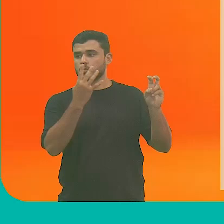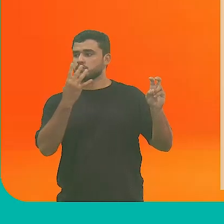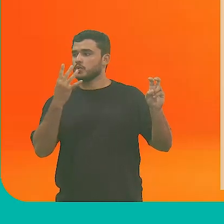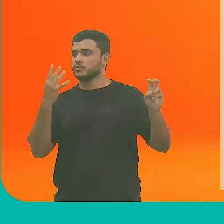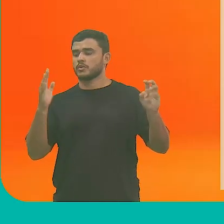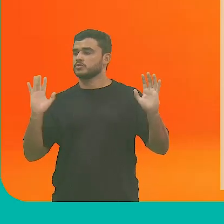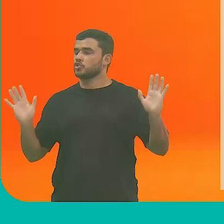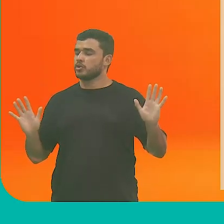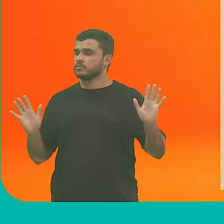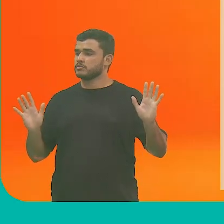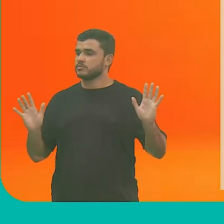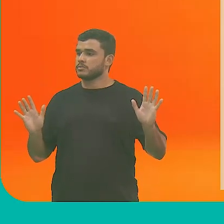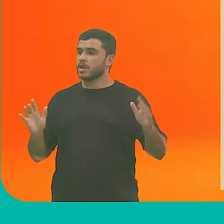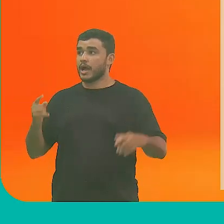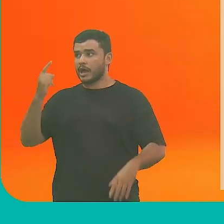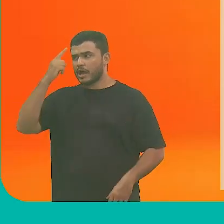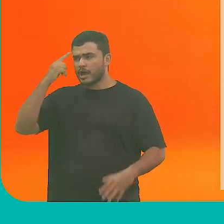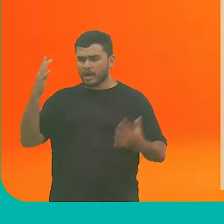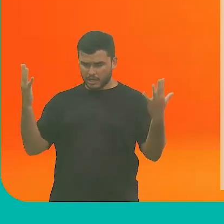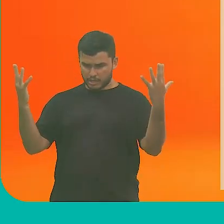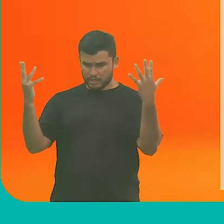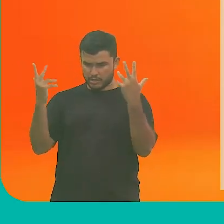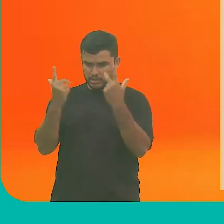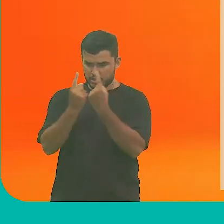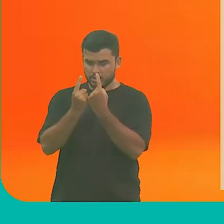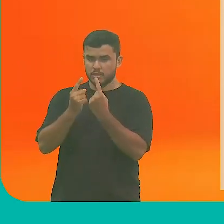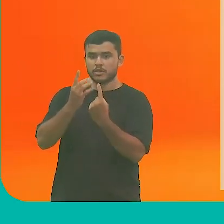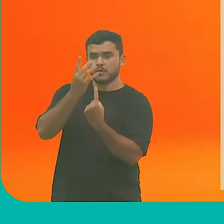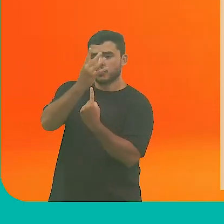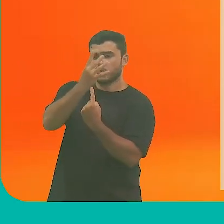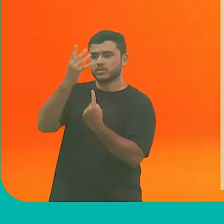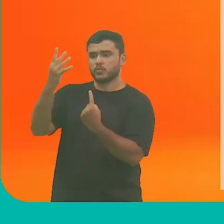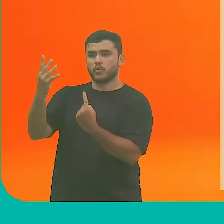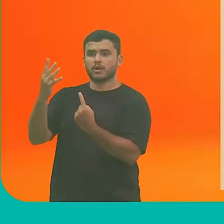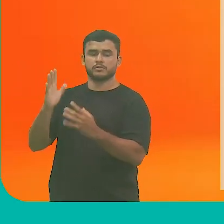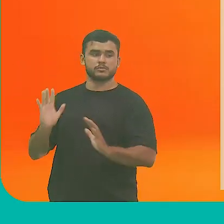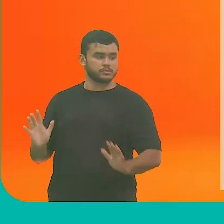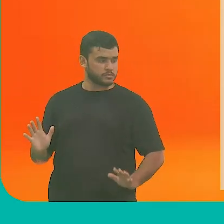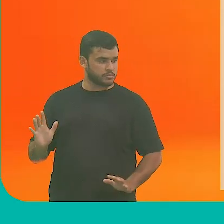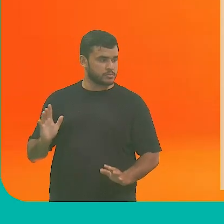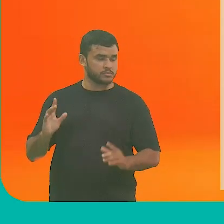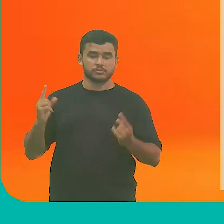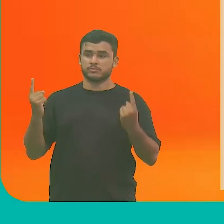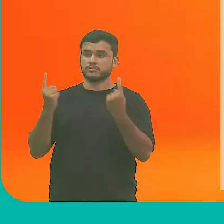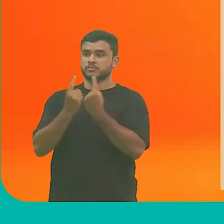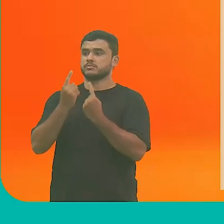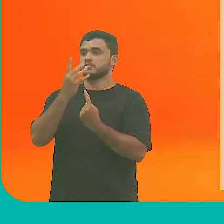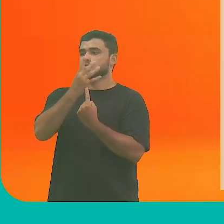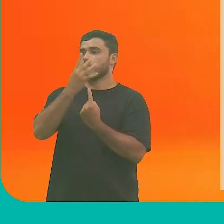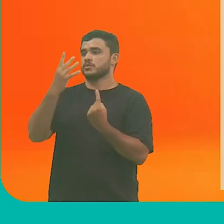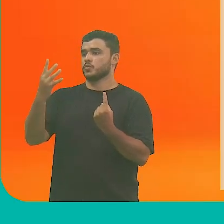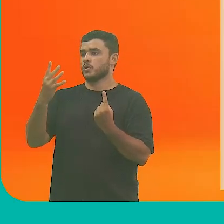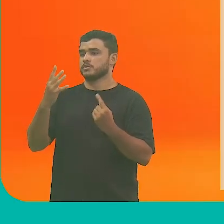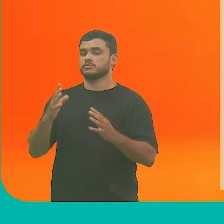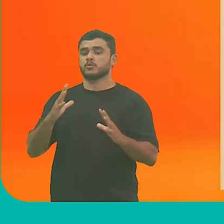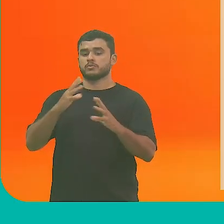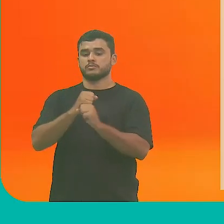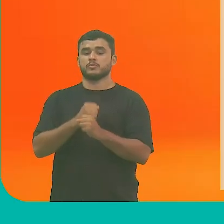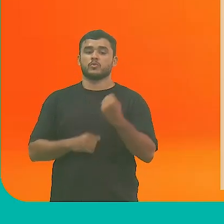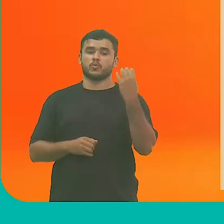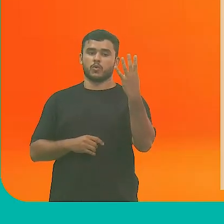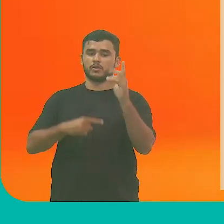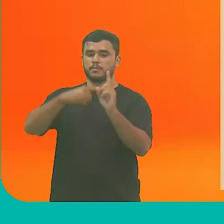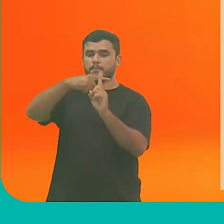4. Então, o termo 80, ele é 4, o 81 vai ser o quê?